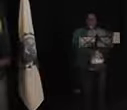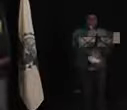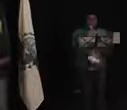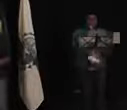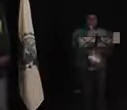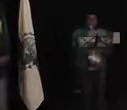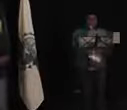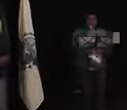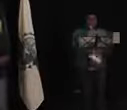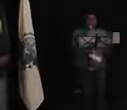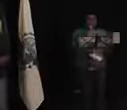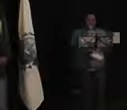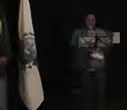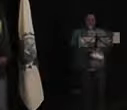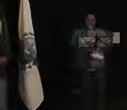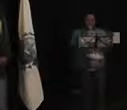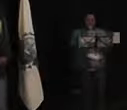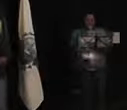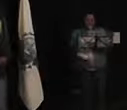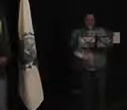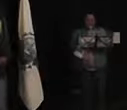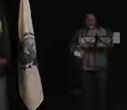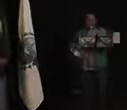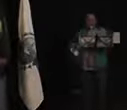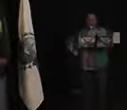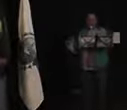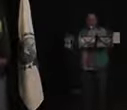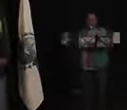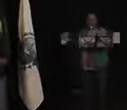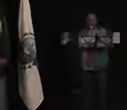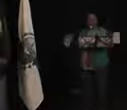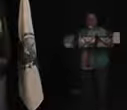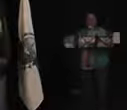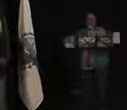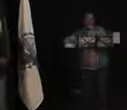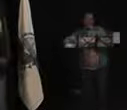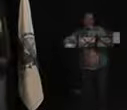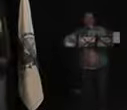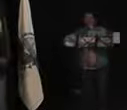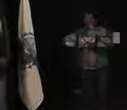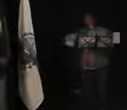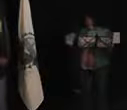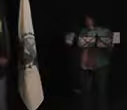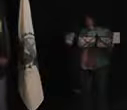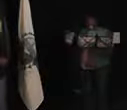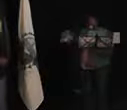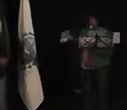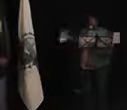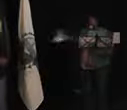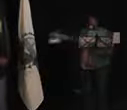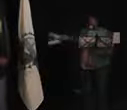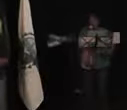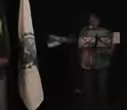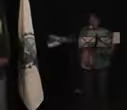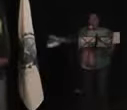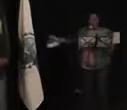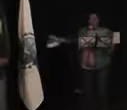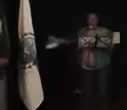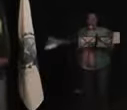apresentação grandiosa também. Então, professor Francisco, por favor, você pode tirar o número?